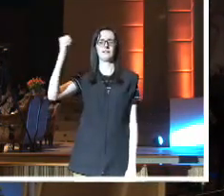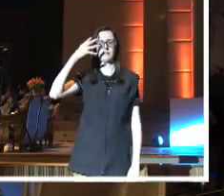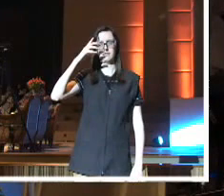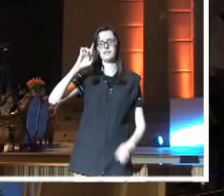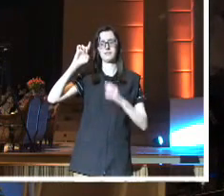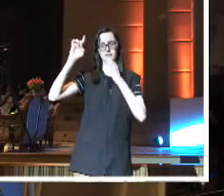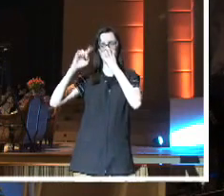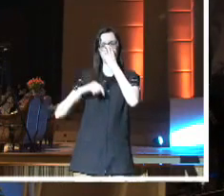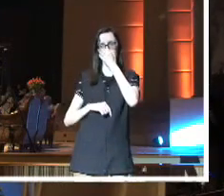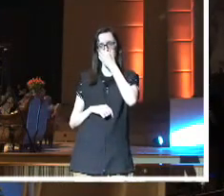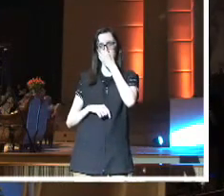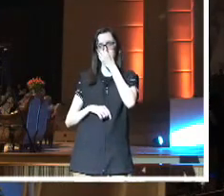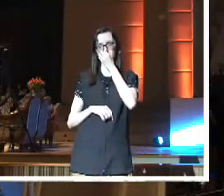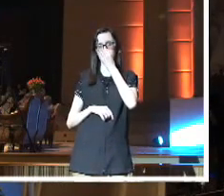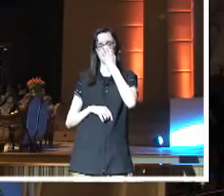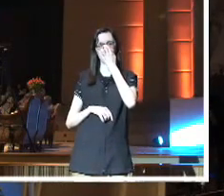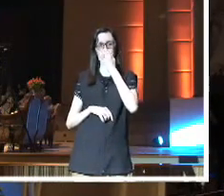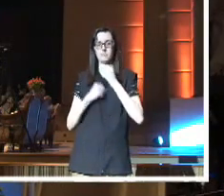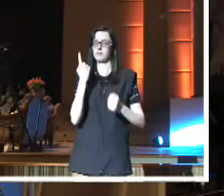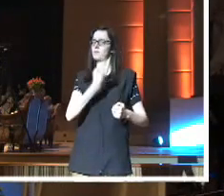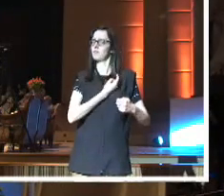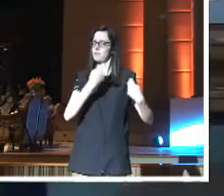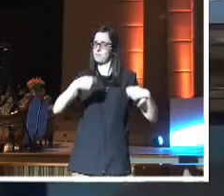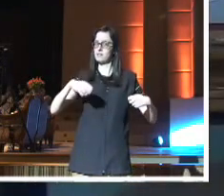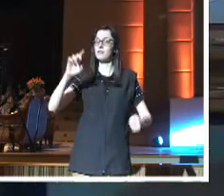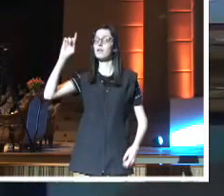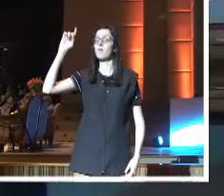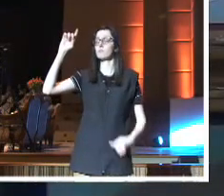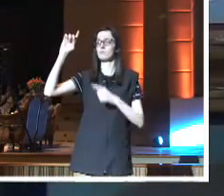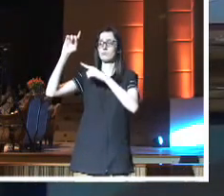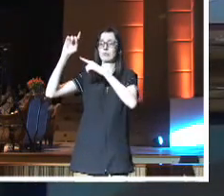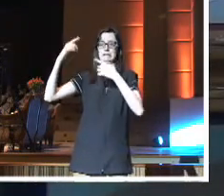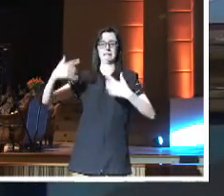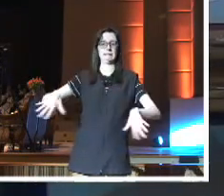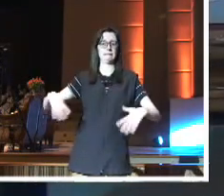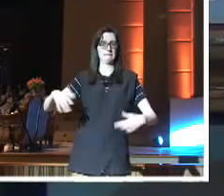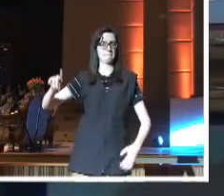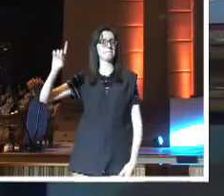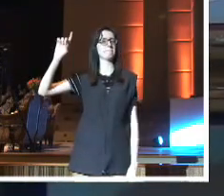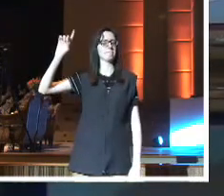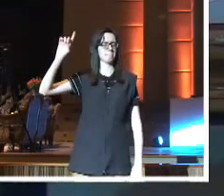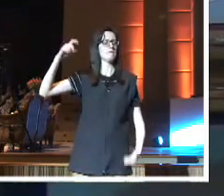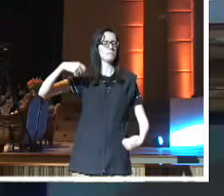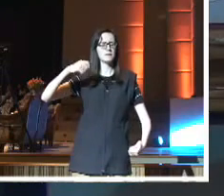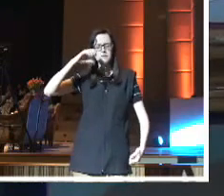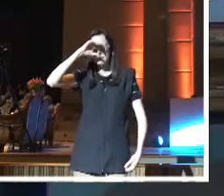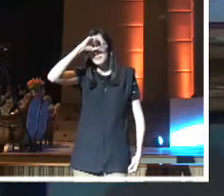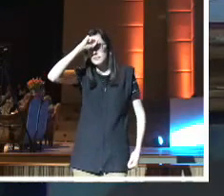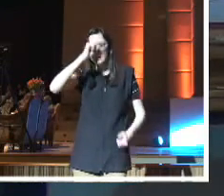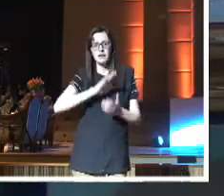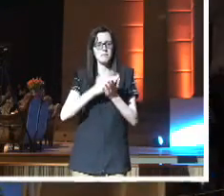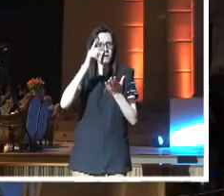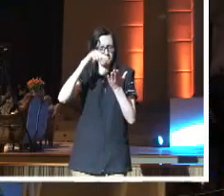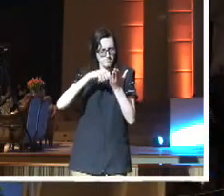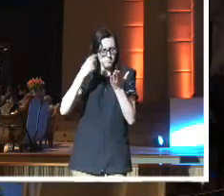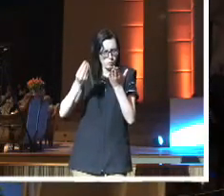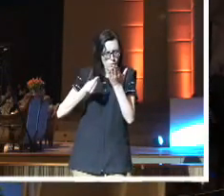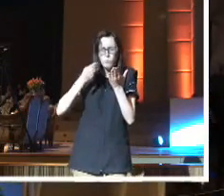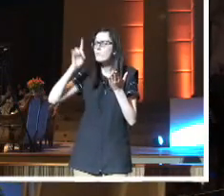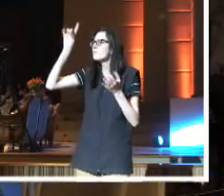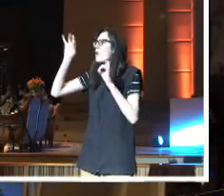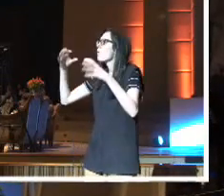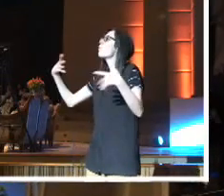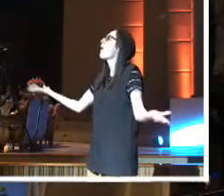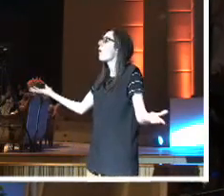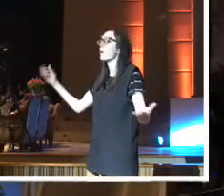nossa vida. Precisamos desse Deus sobrenatural, precisamos ouvir a sua palavra, precisamos entender o seu projeto